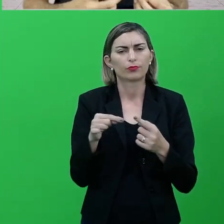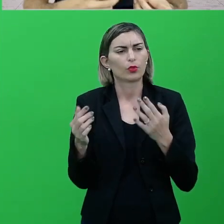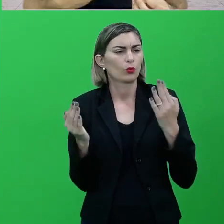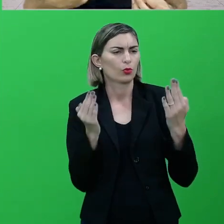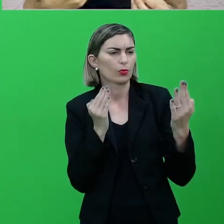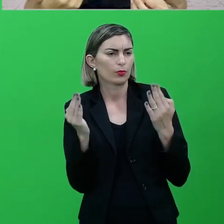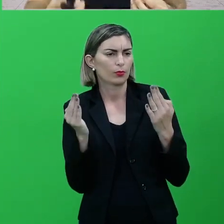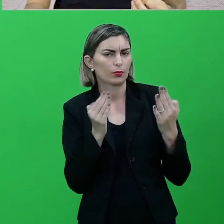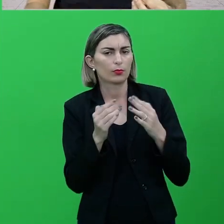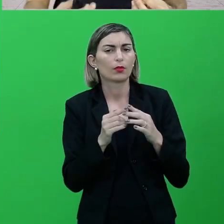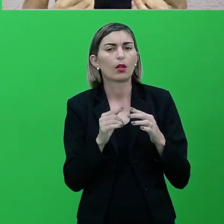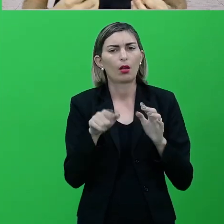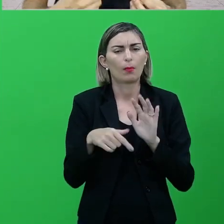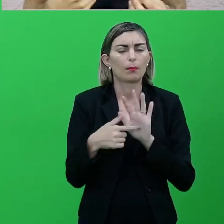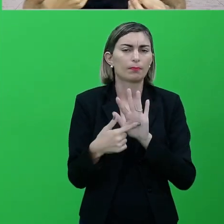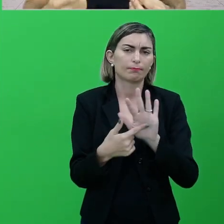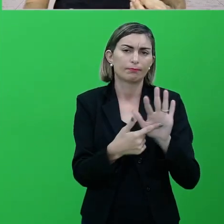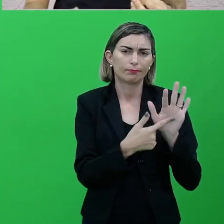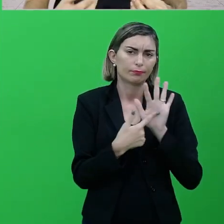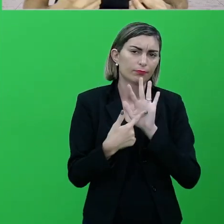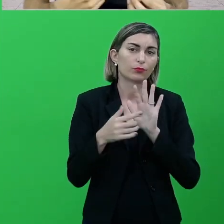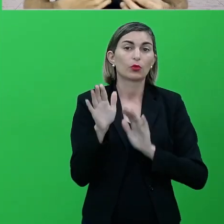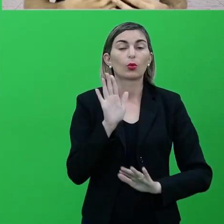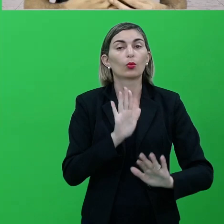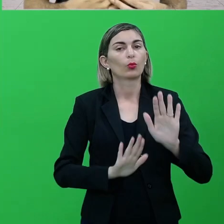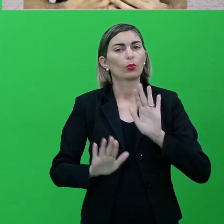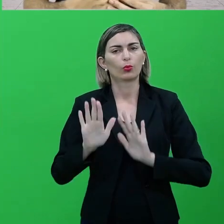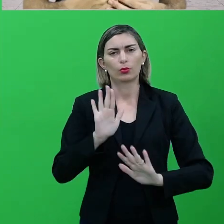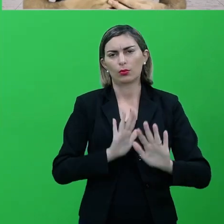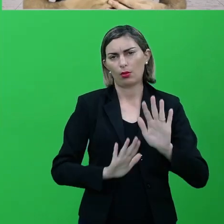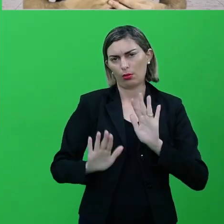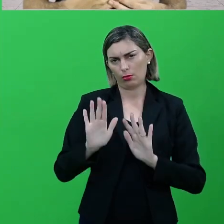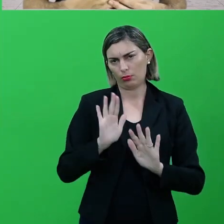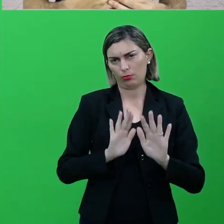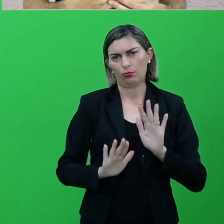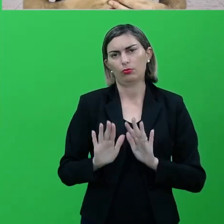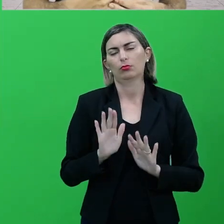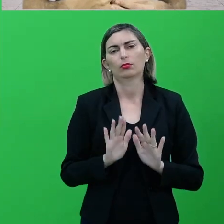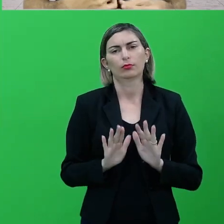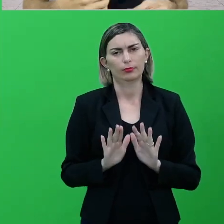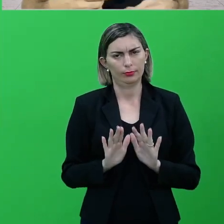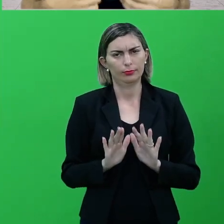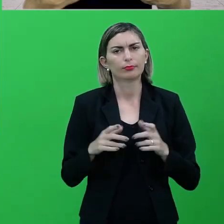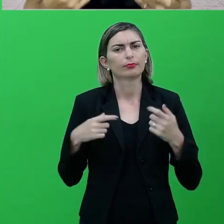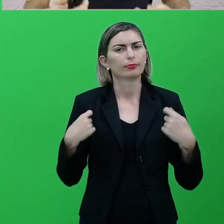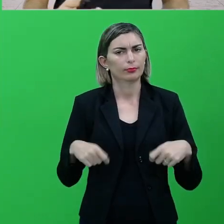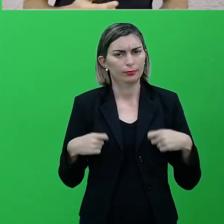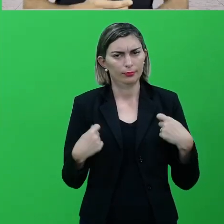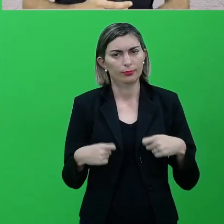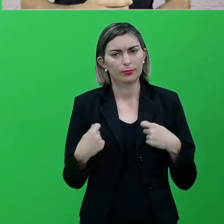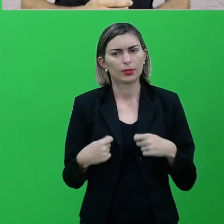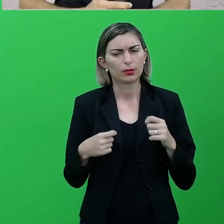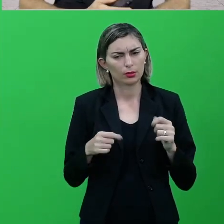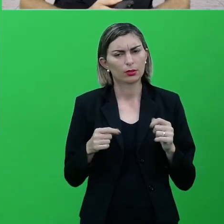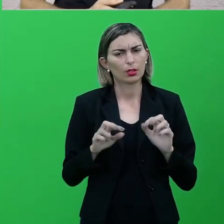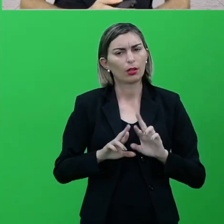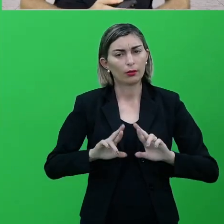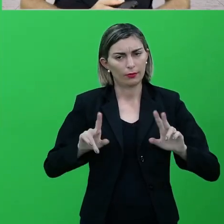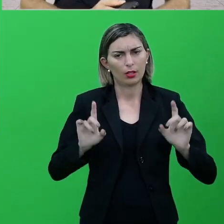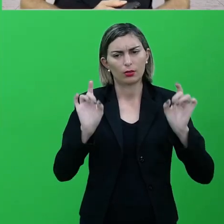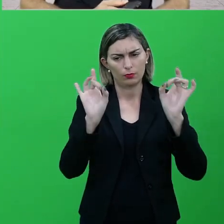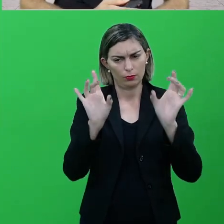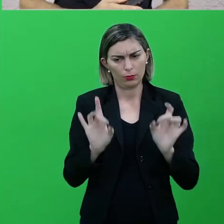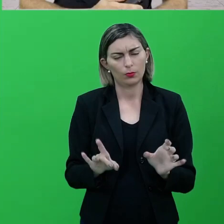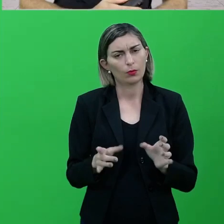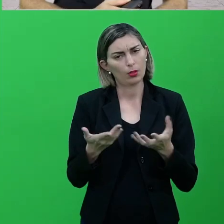comparação, já é apontado aí um cuidado que precisa ser especial quando se trata de